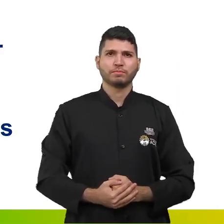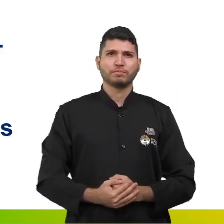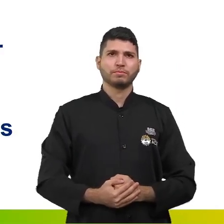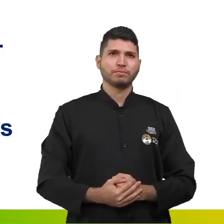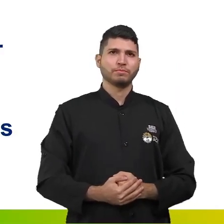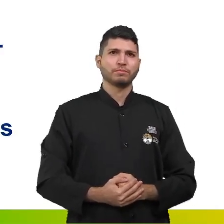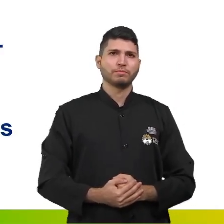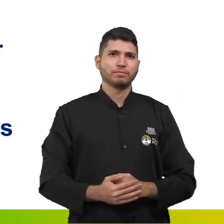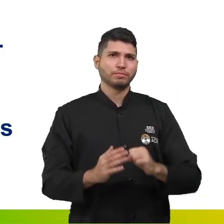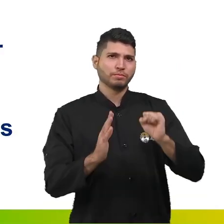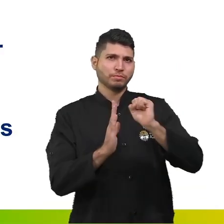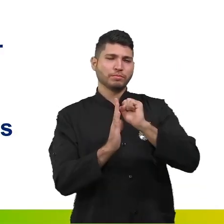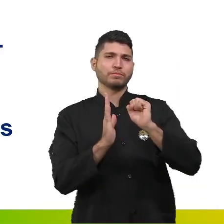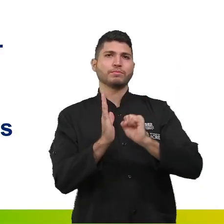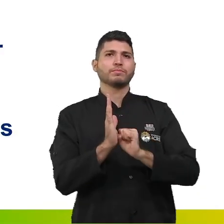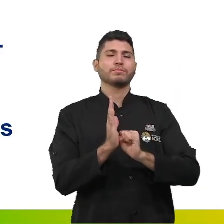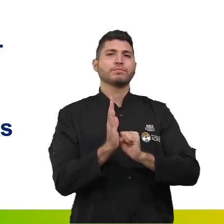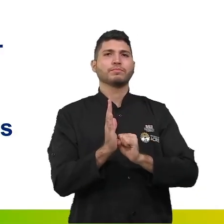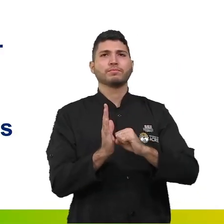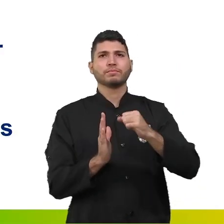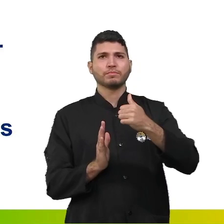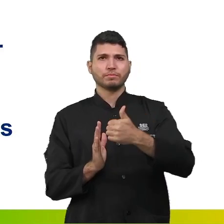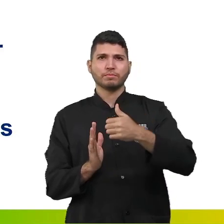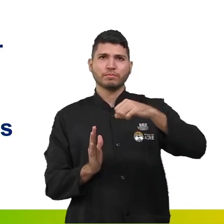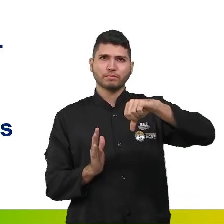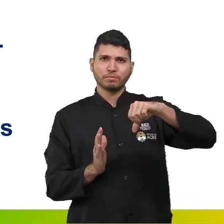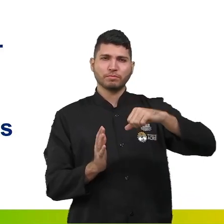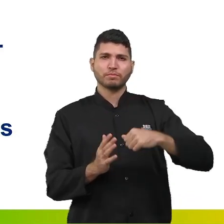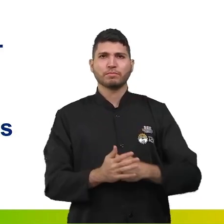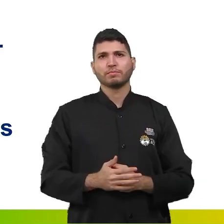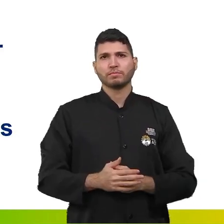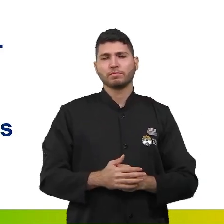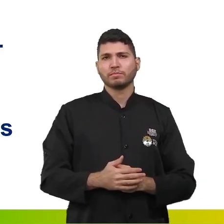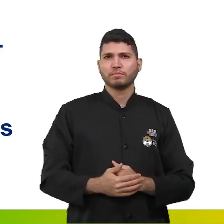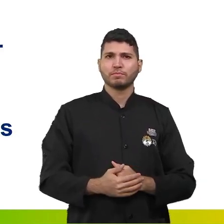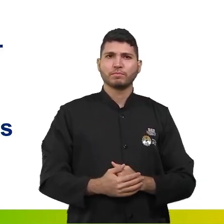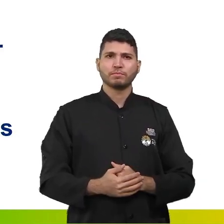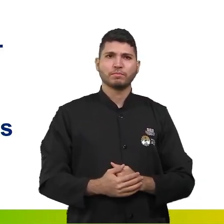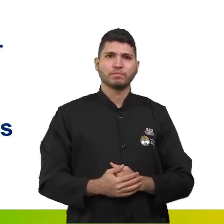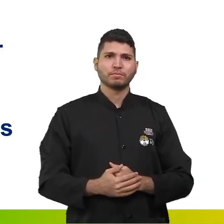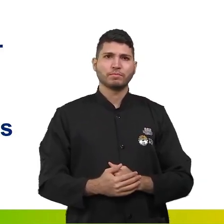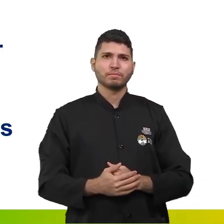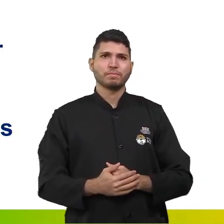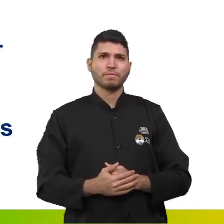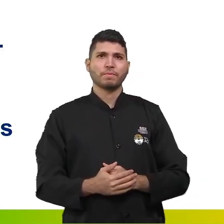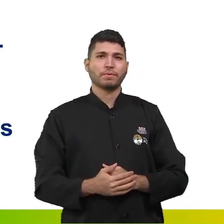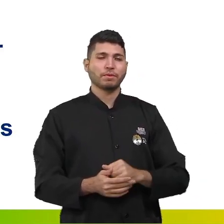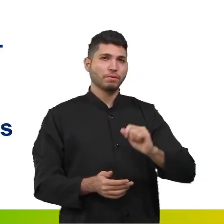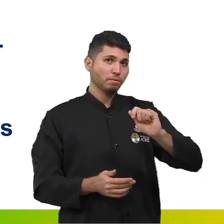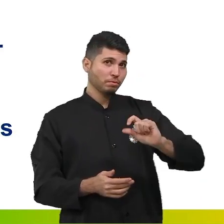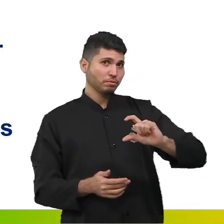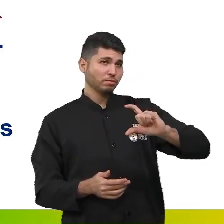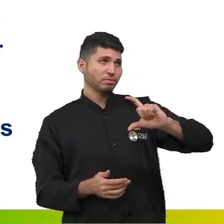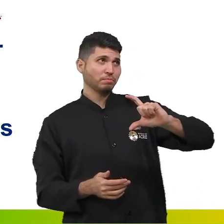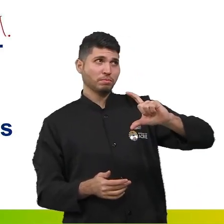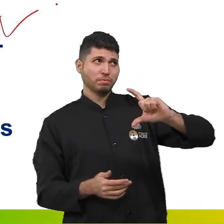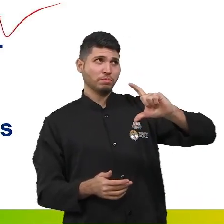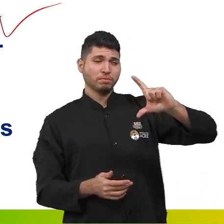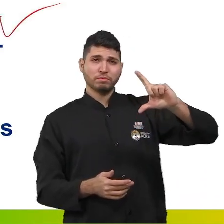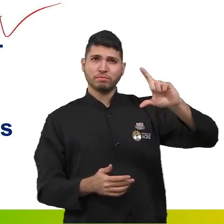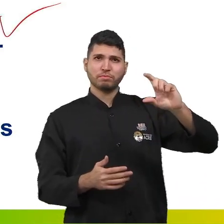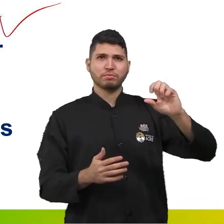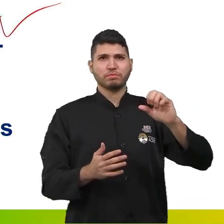principalmente no século XIX. E teve seu auge a partir do século XVIII. Era uma rota